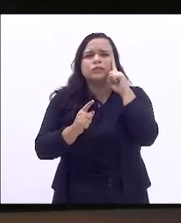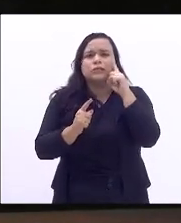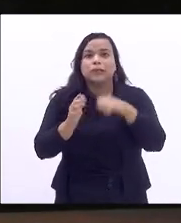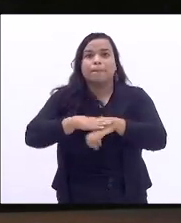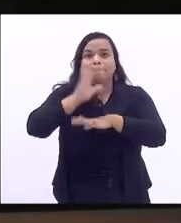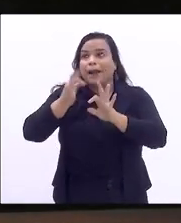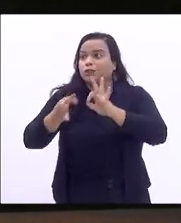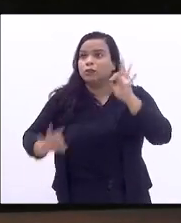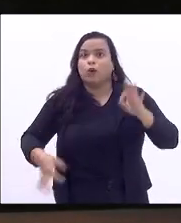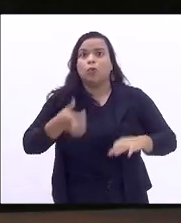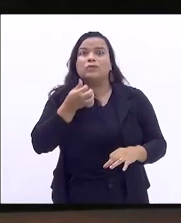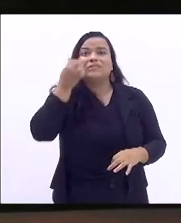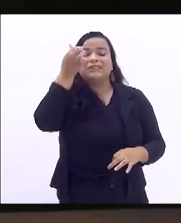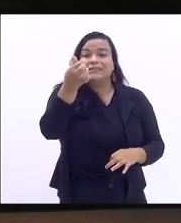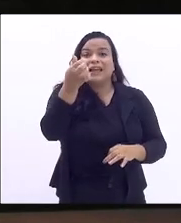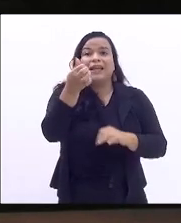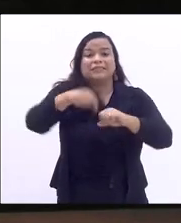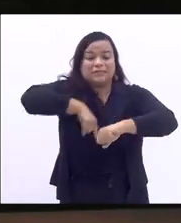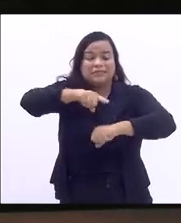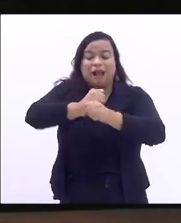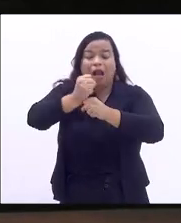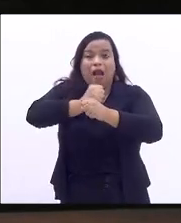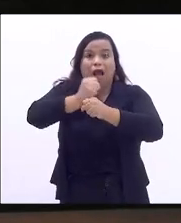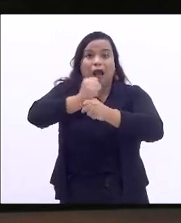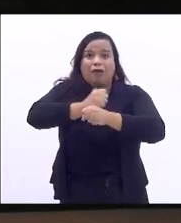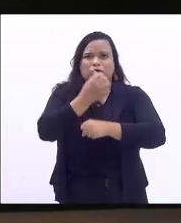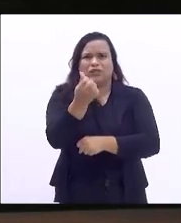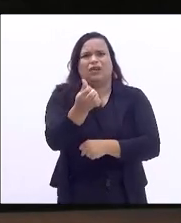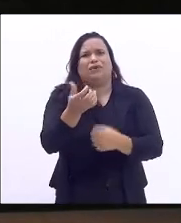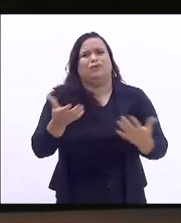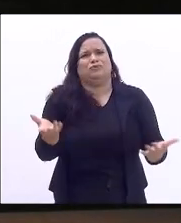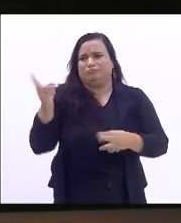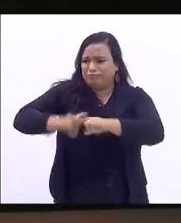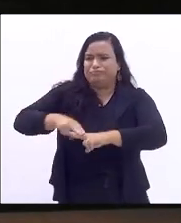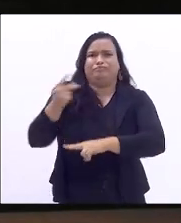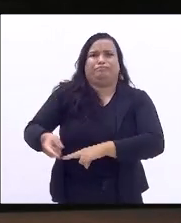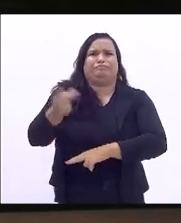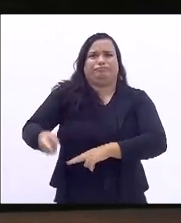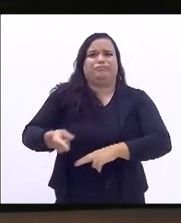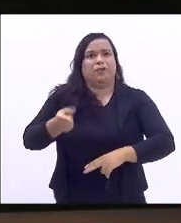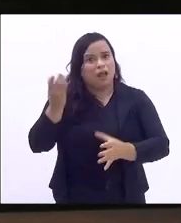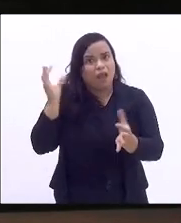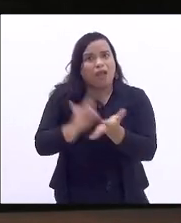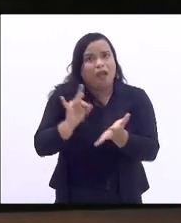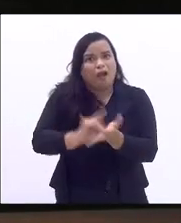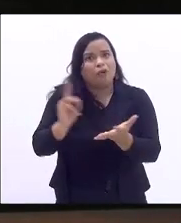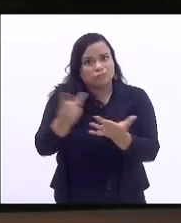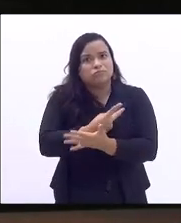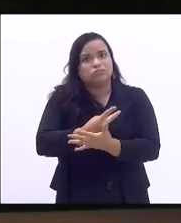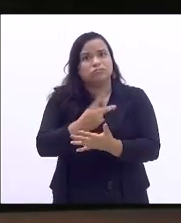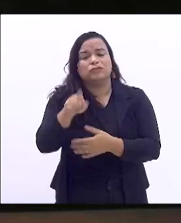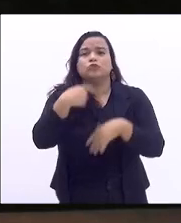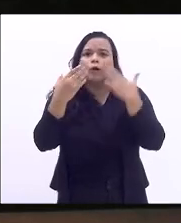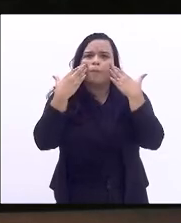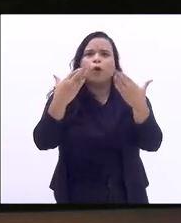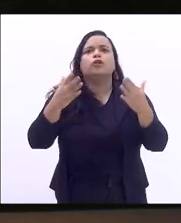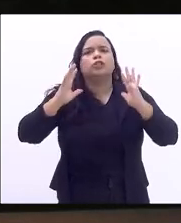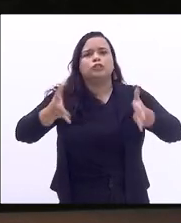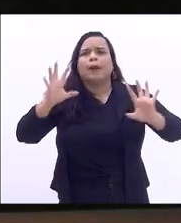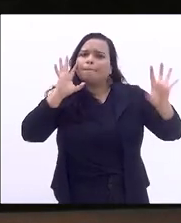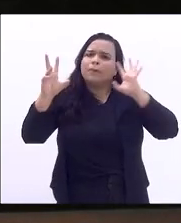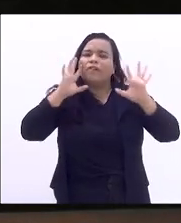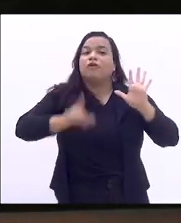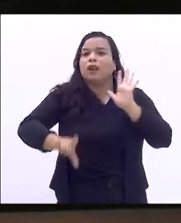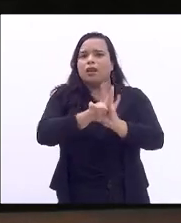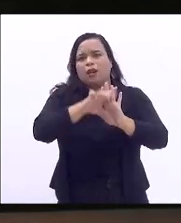a gente está falando de um processo real e esse projeto né nos remete o que já está previsto em